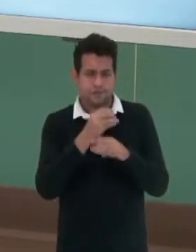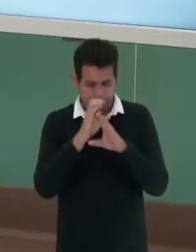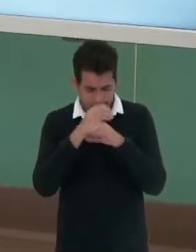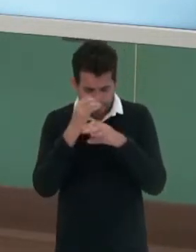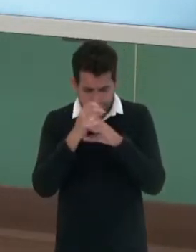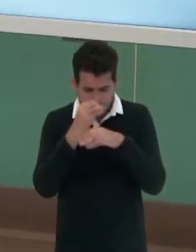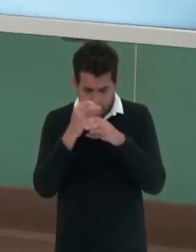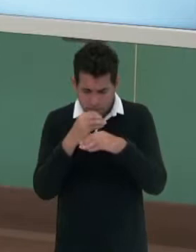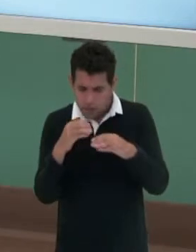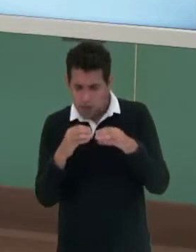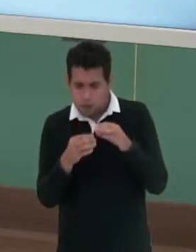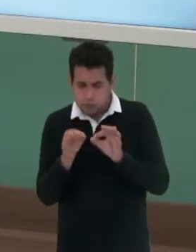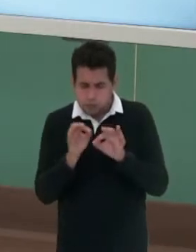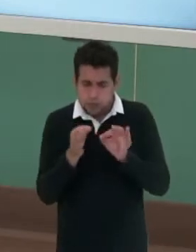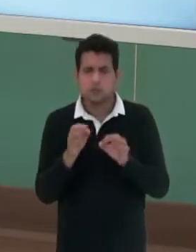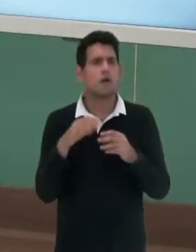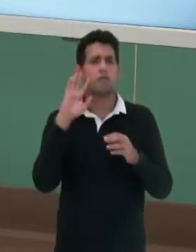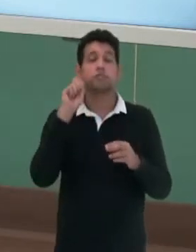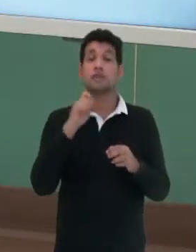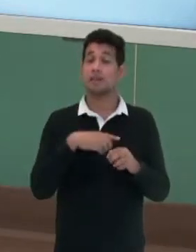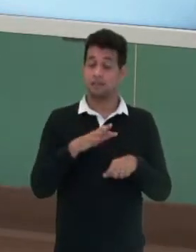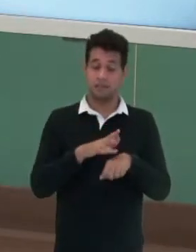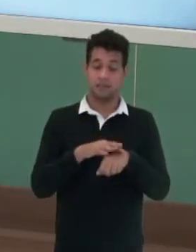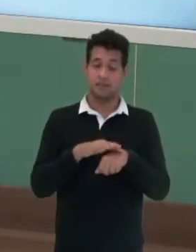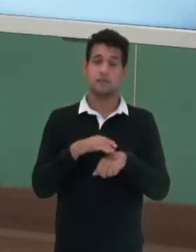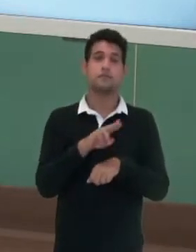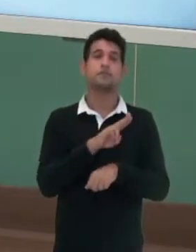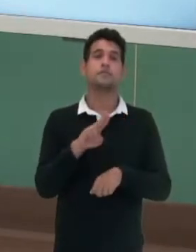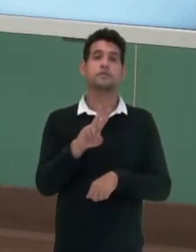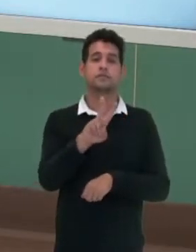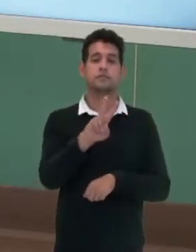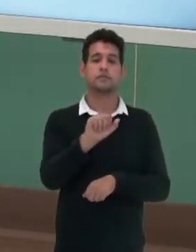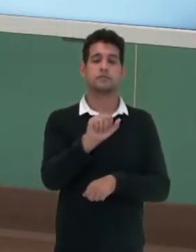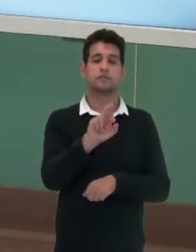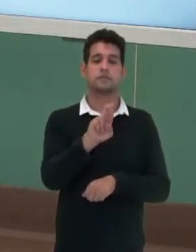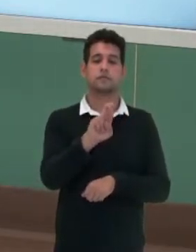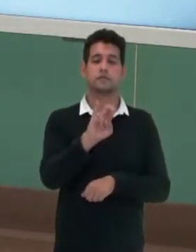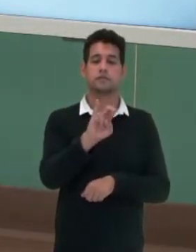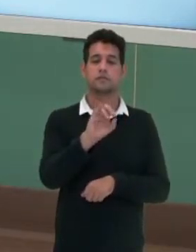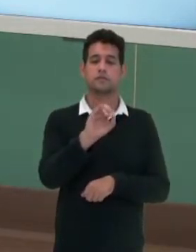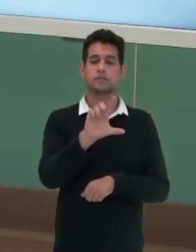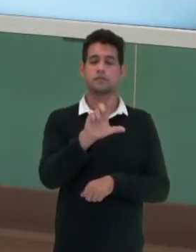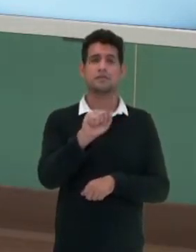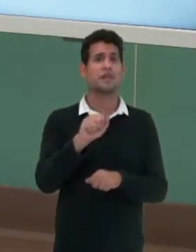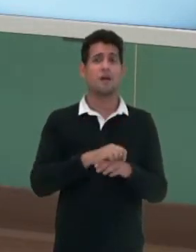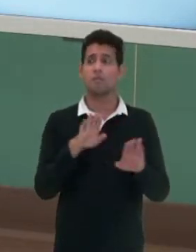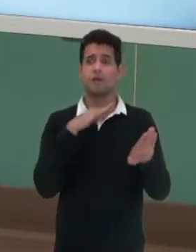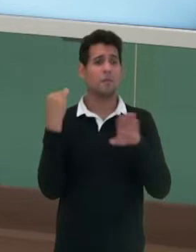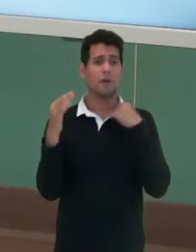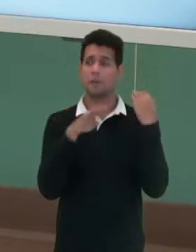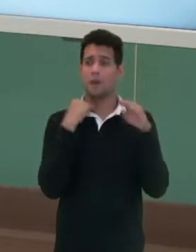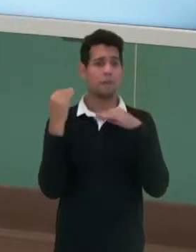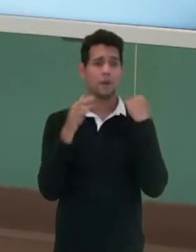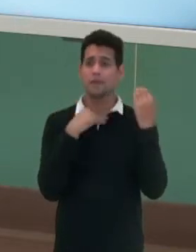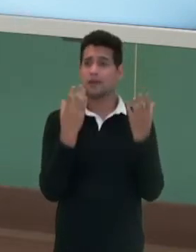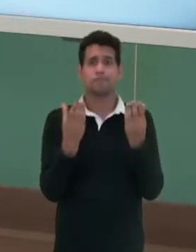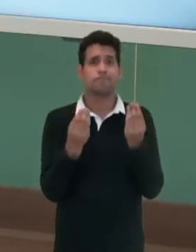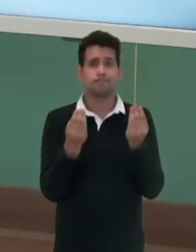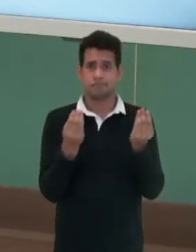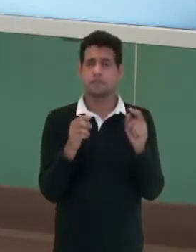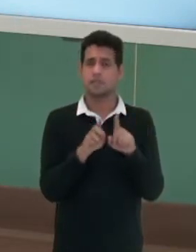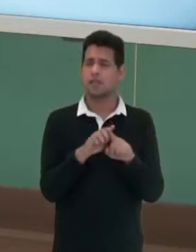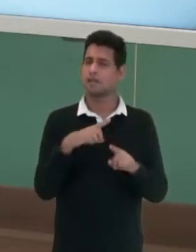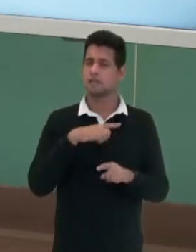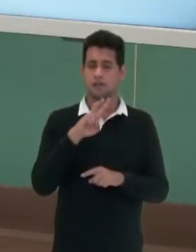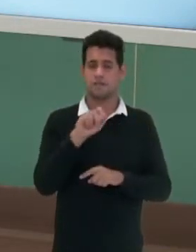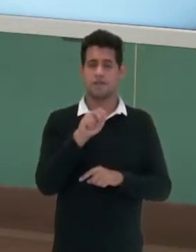que acontecia naquela época? Existia uma doença chamada varíola, e ela estava matando muitas pessoas. E existia a varíola